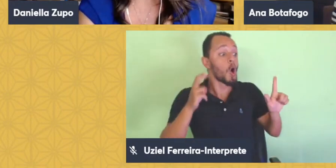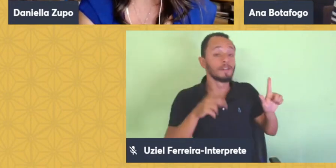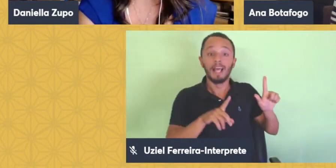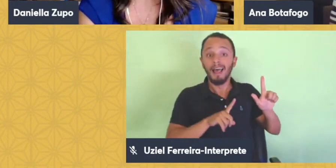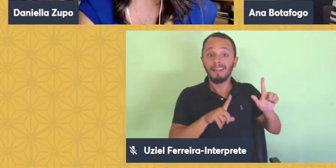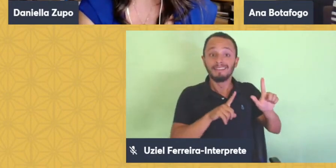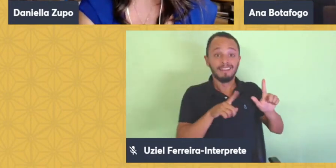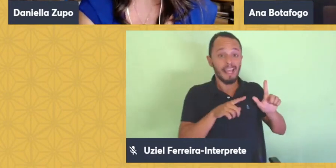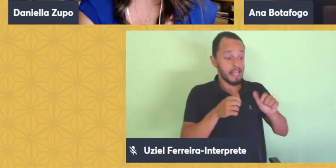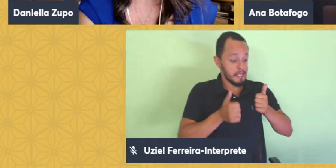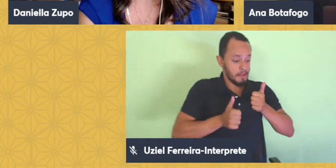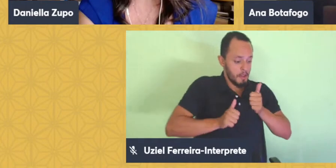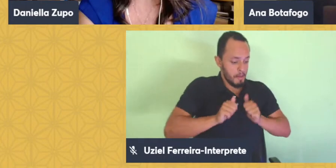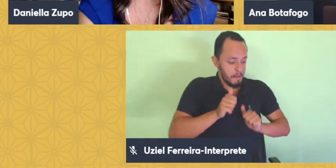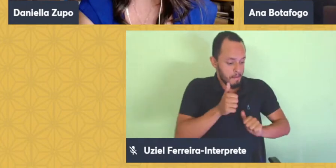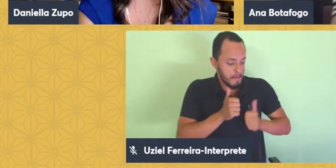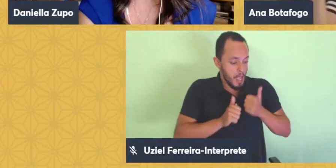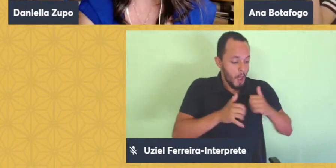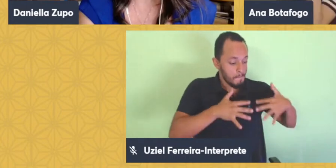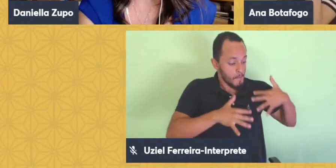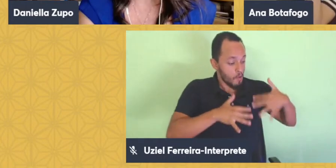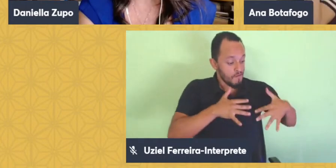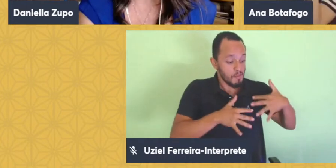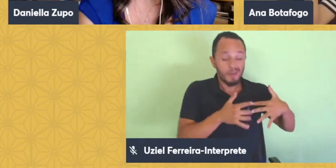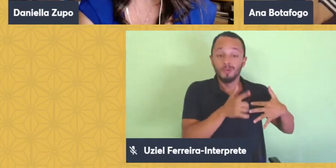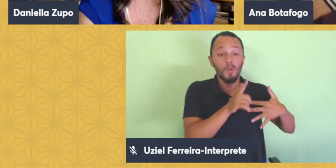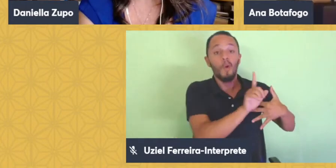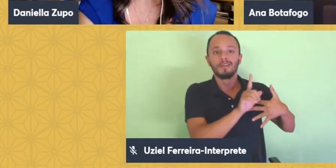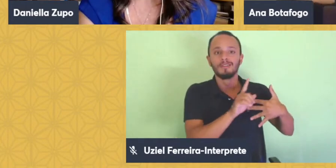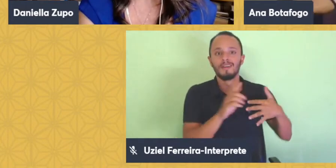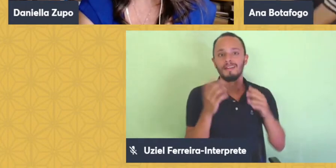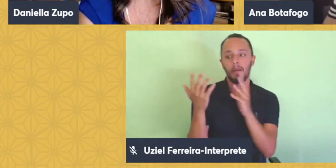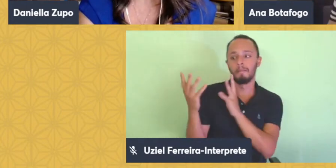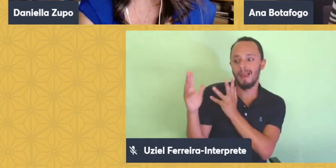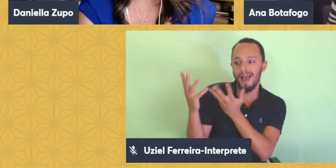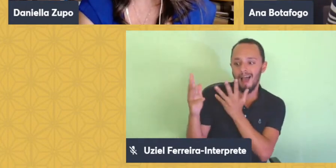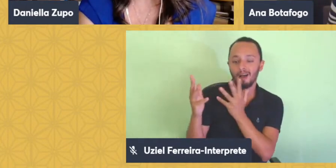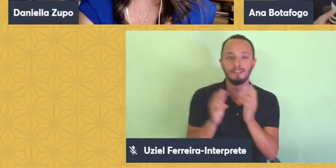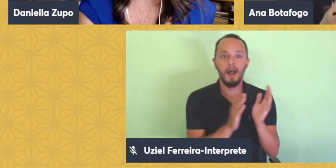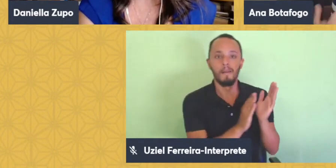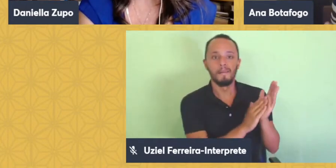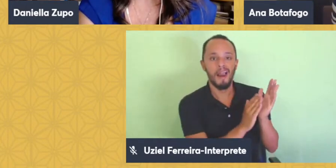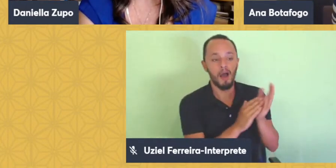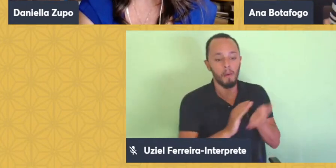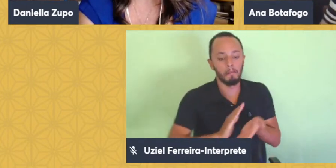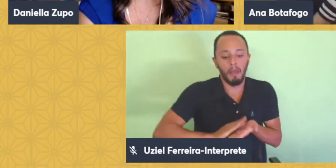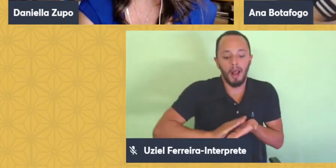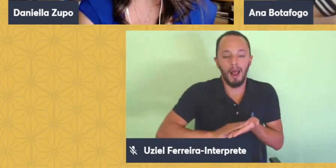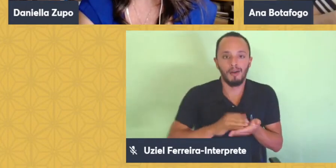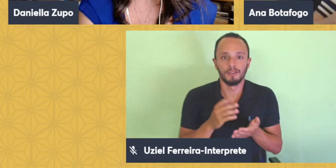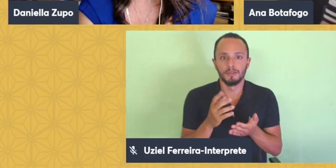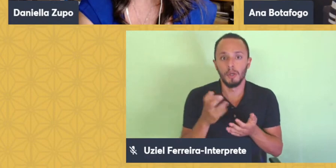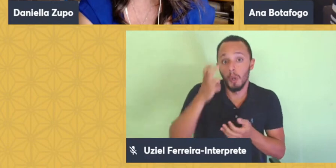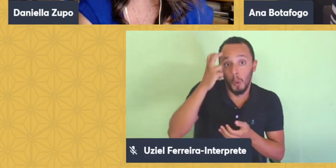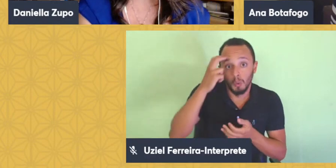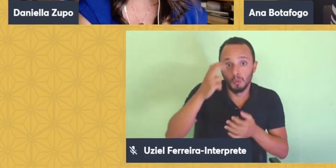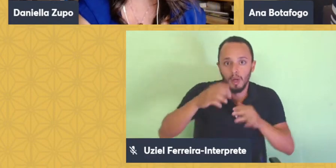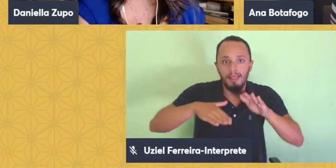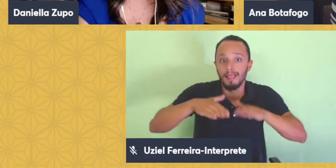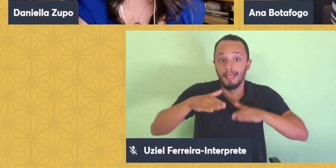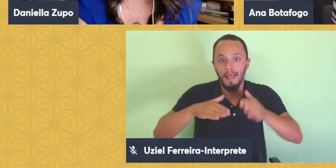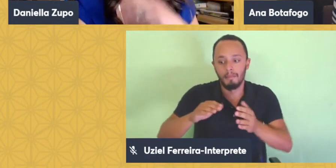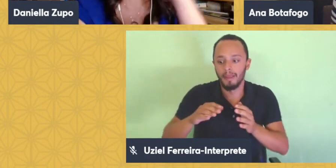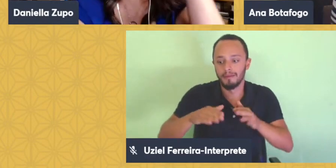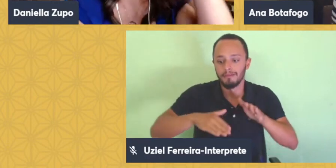é eu tenho aplauso assim mas tem o aplauso assim outras culturas pode ter de outra maneira então a